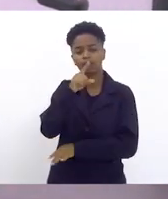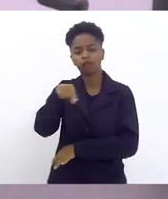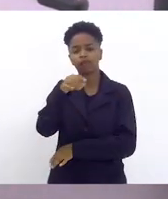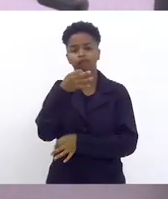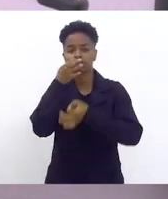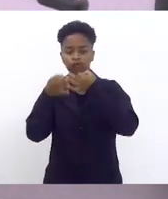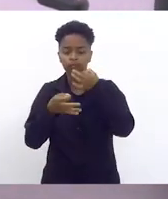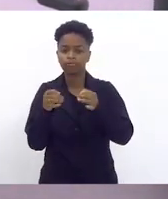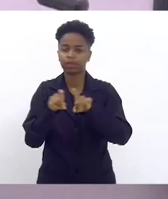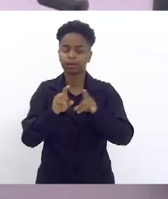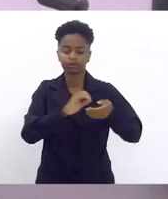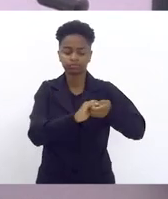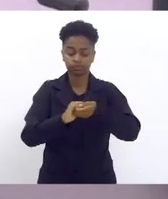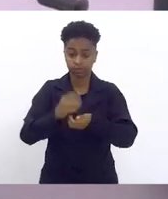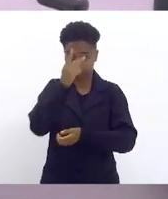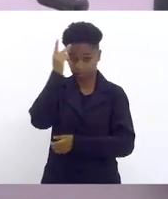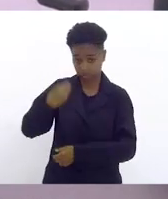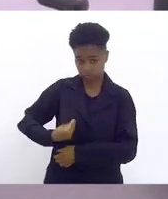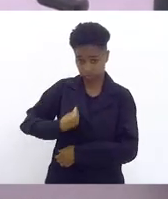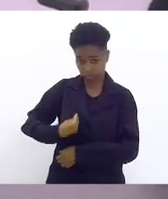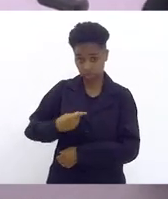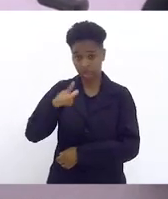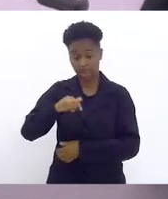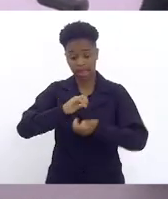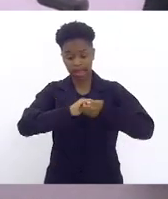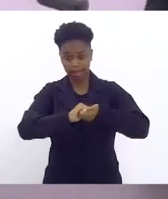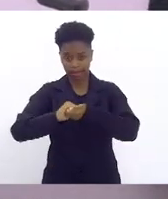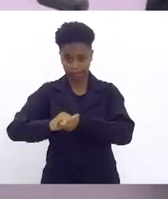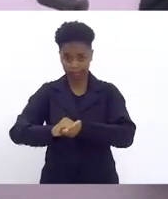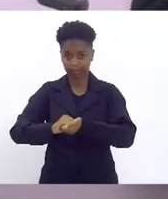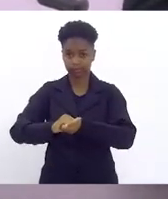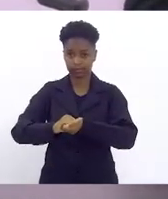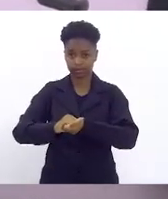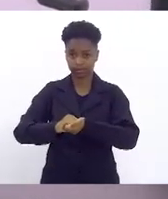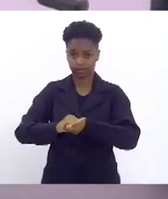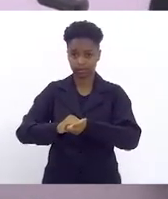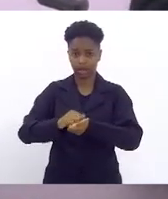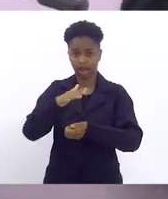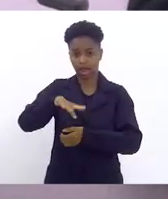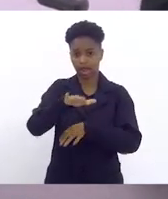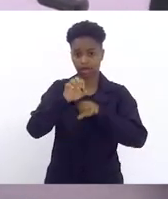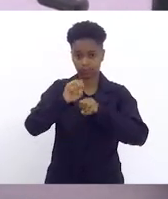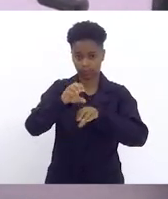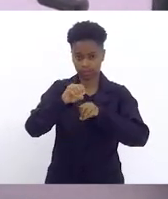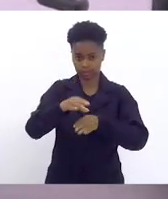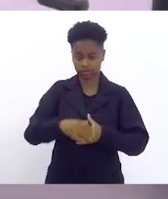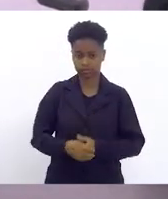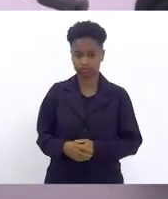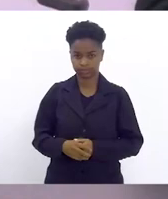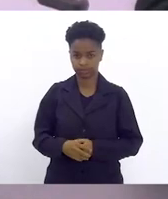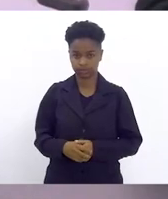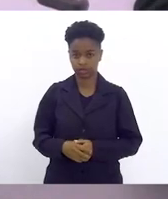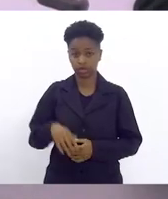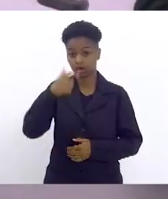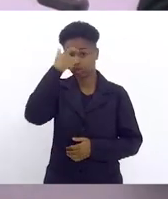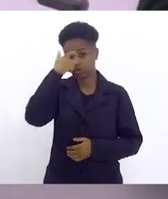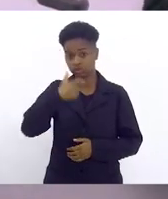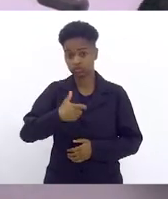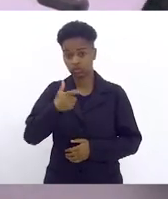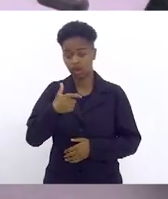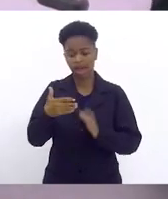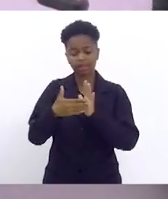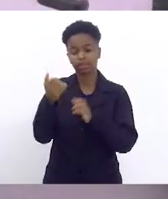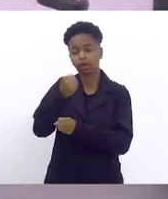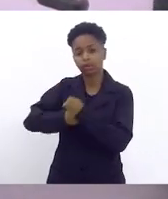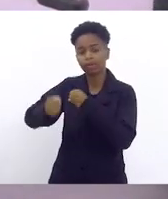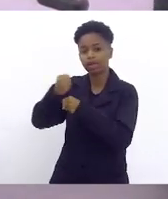a essa plateia que são companheiros e companheiras da educação eu sou até o ano passado